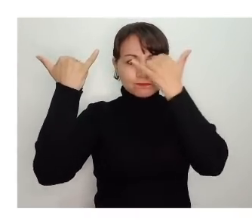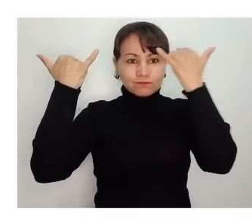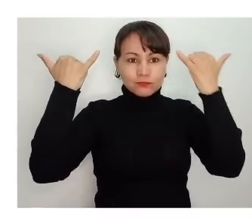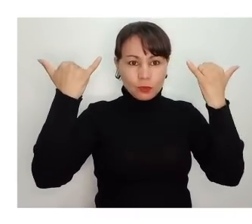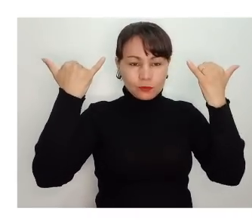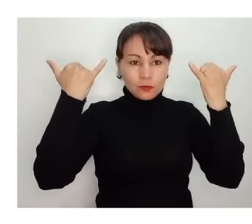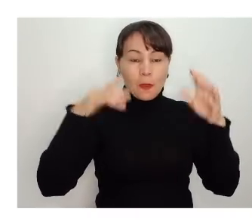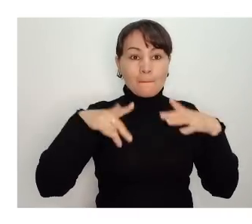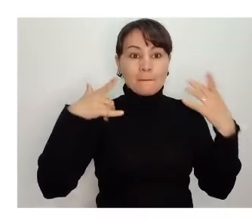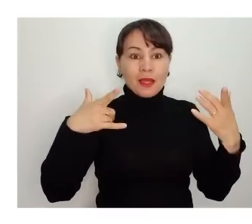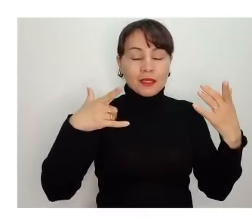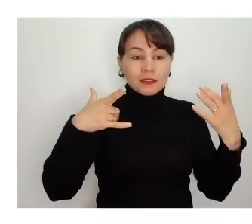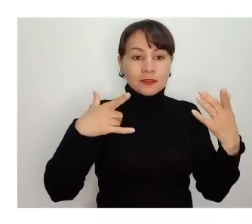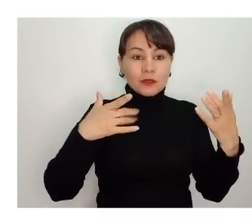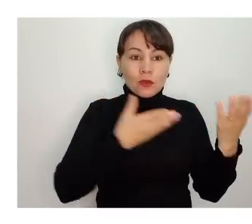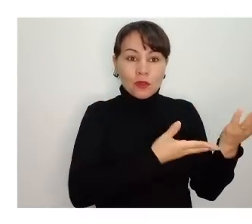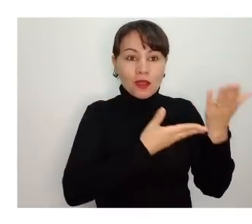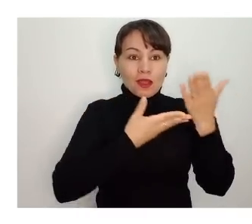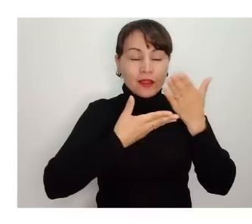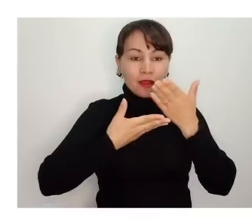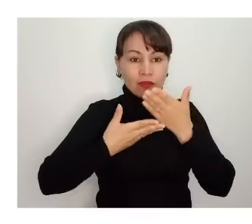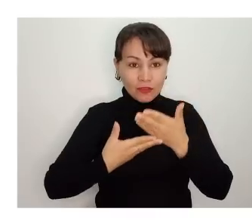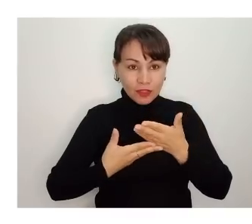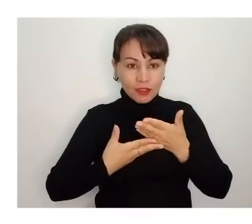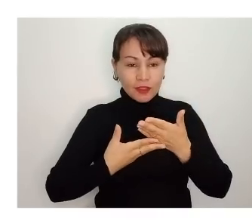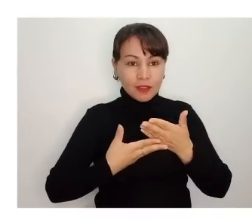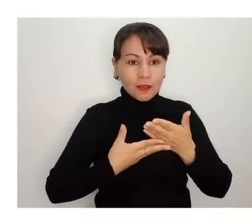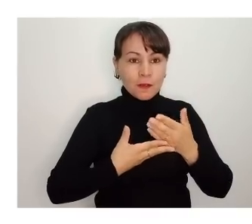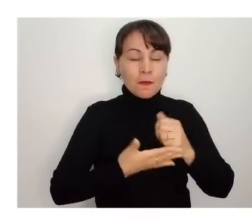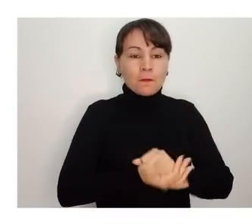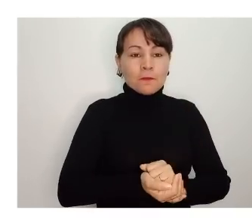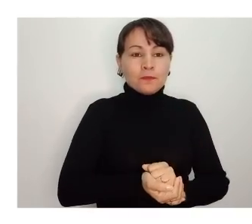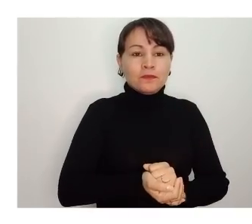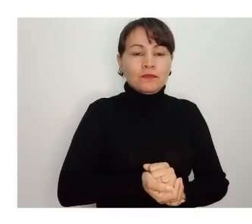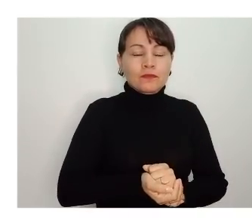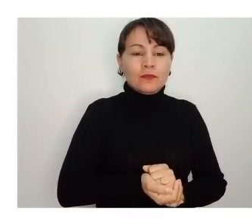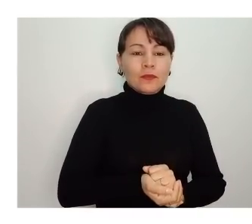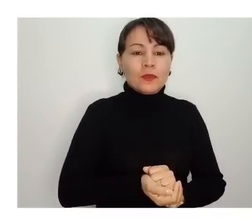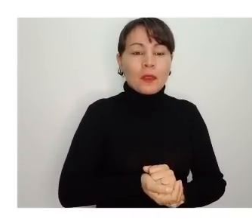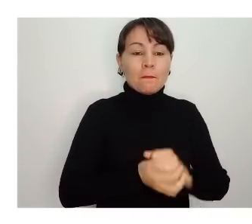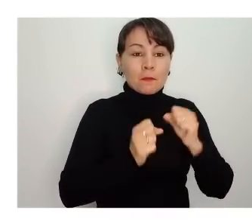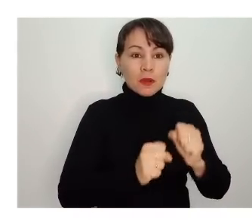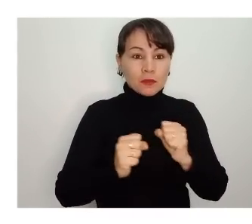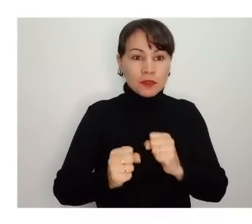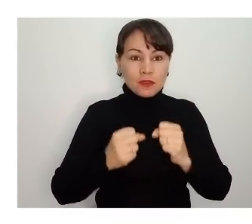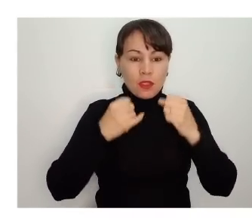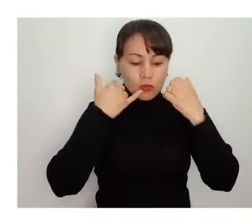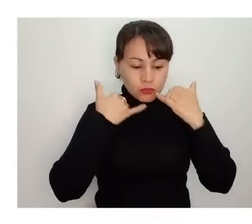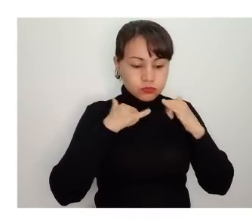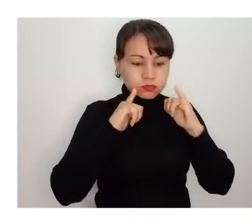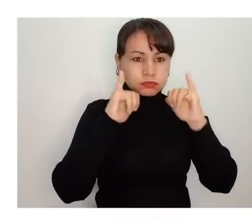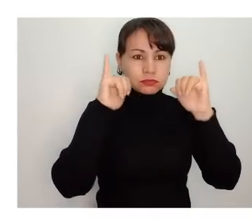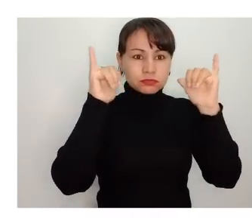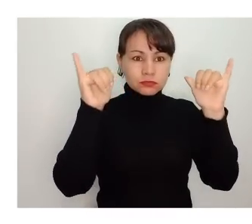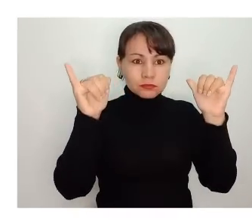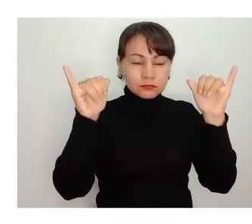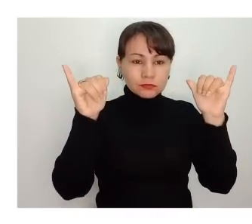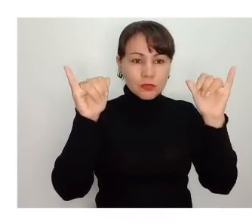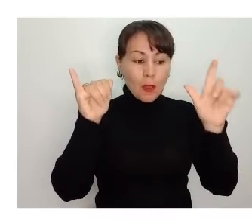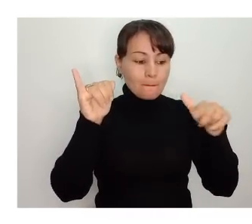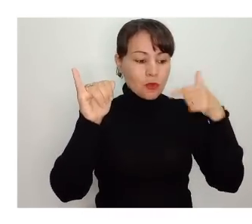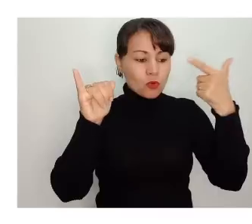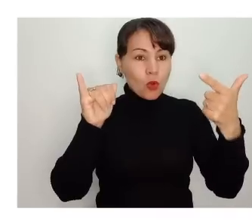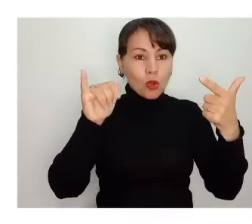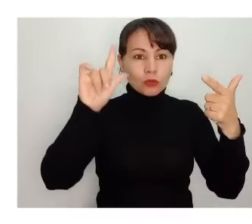para o outro. Mas quando ela chega no terminal pré-sináptico, para ela poder transmitir essa